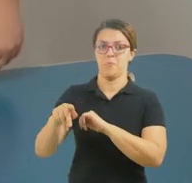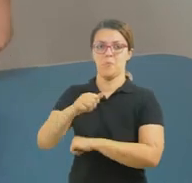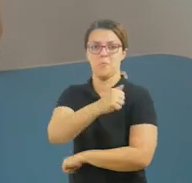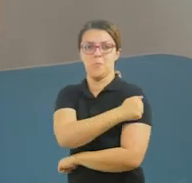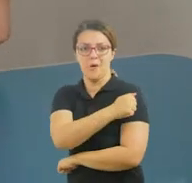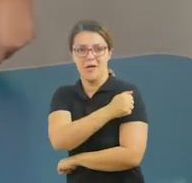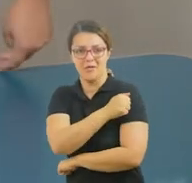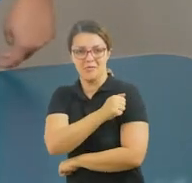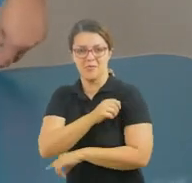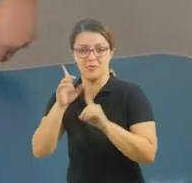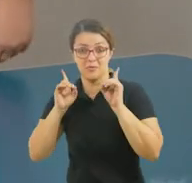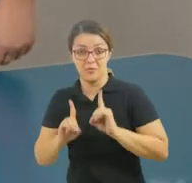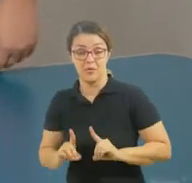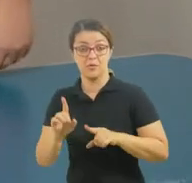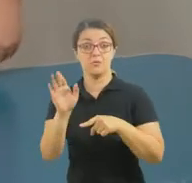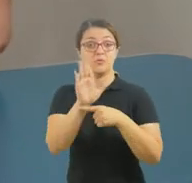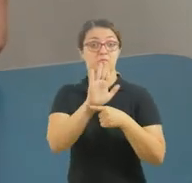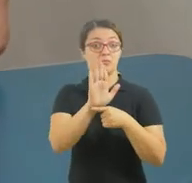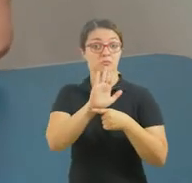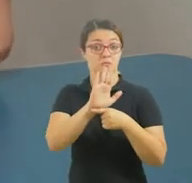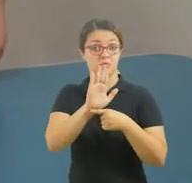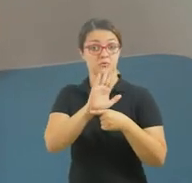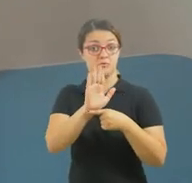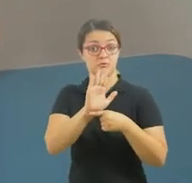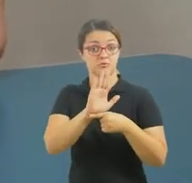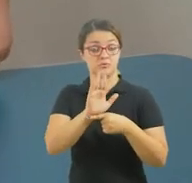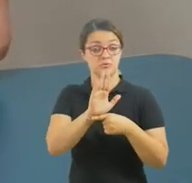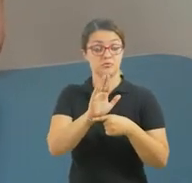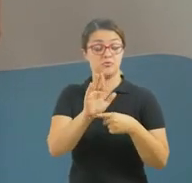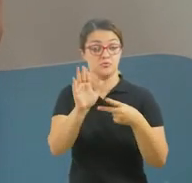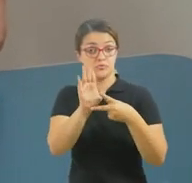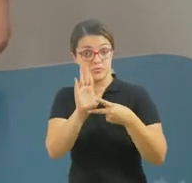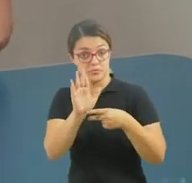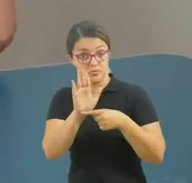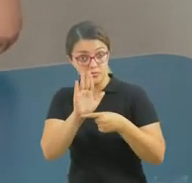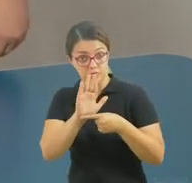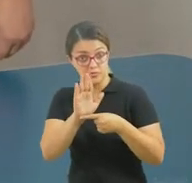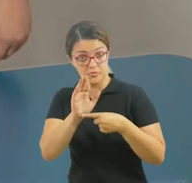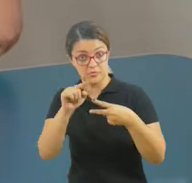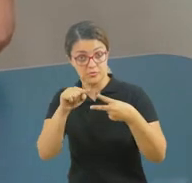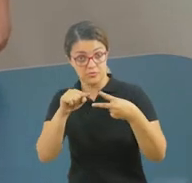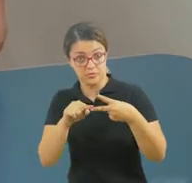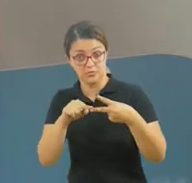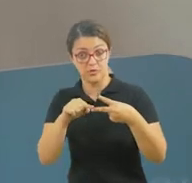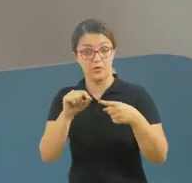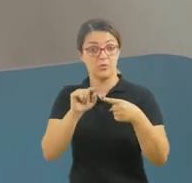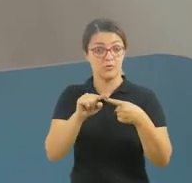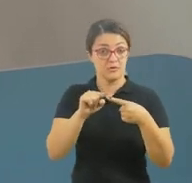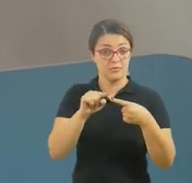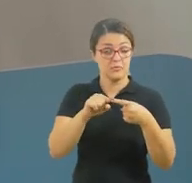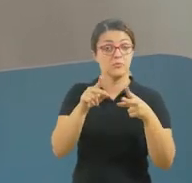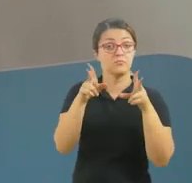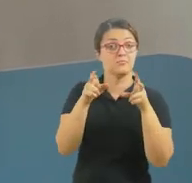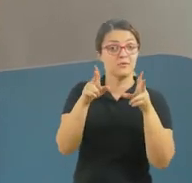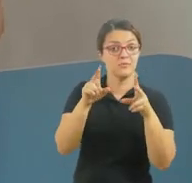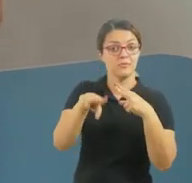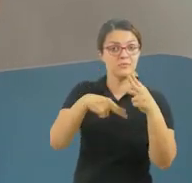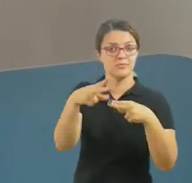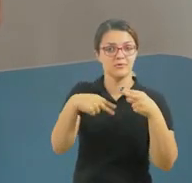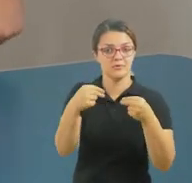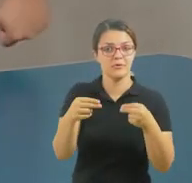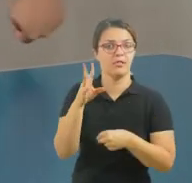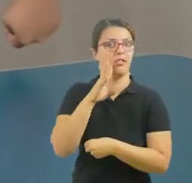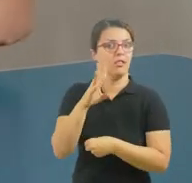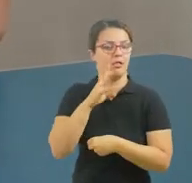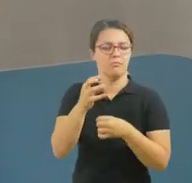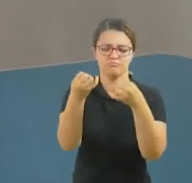eles dois vídeos e responder as perguntas. O primeiro vídeo chama-se O Presente. Você vai ver que é um vídeo muito legal e